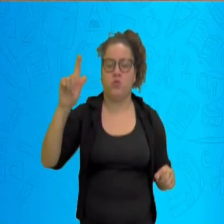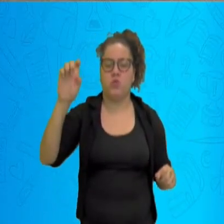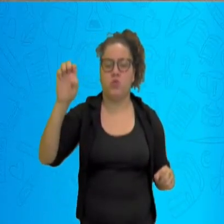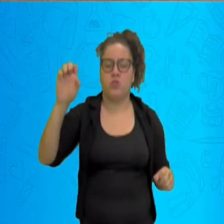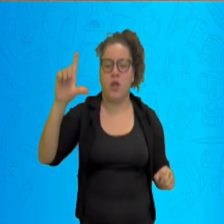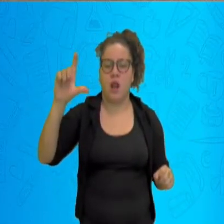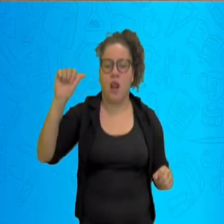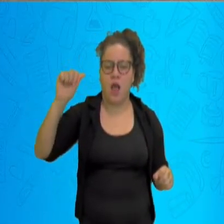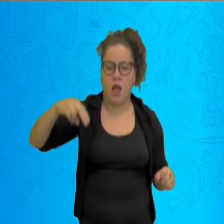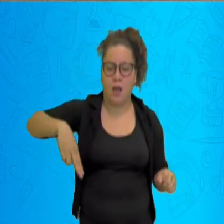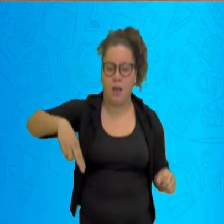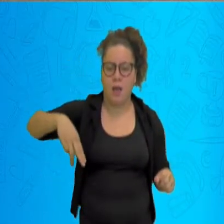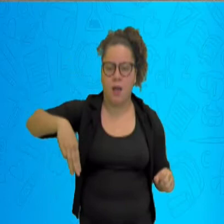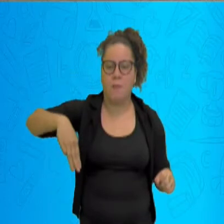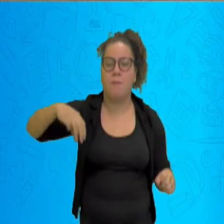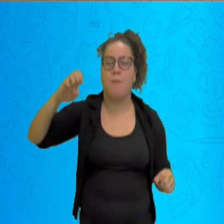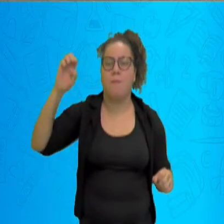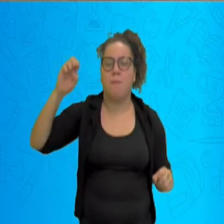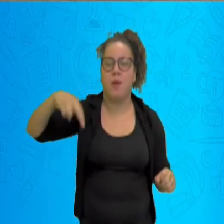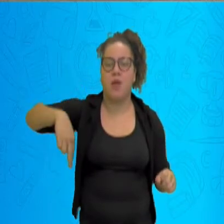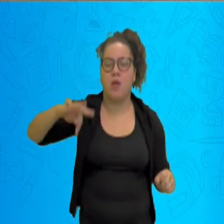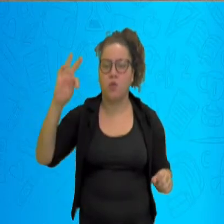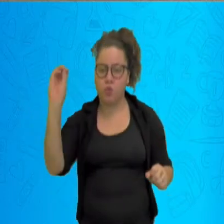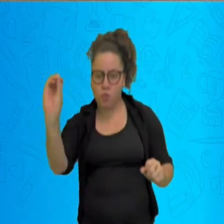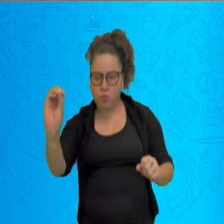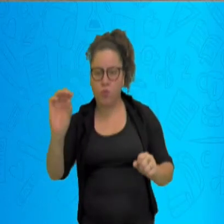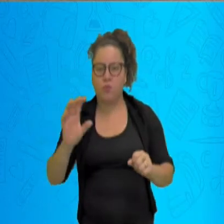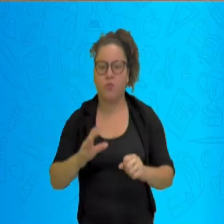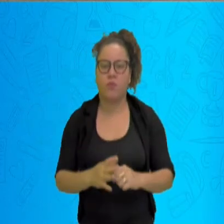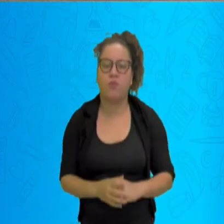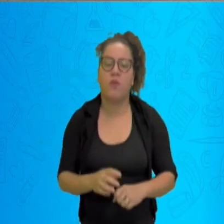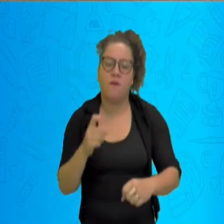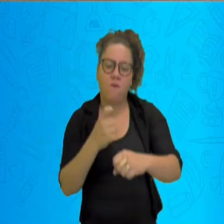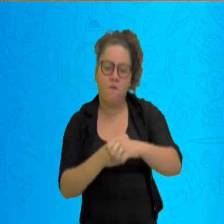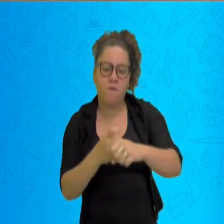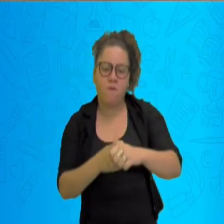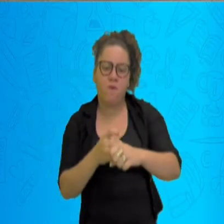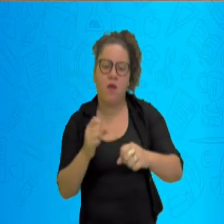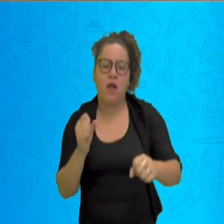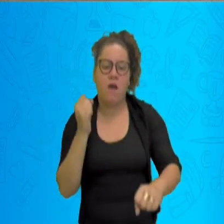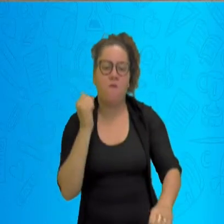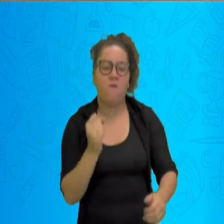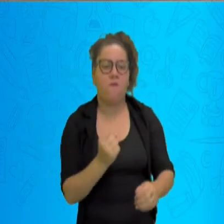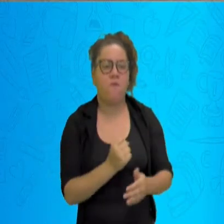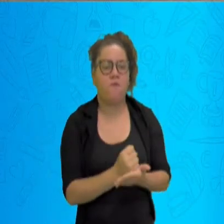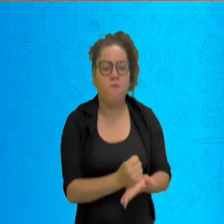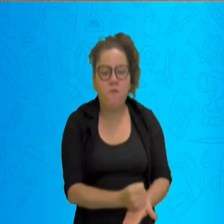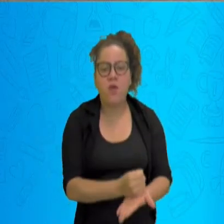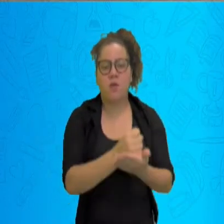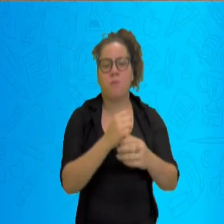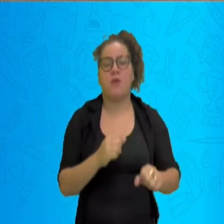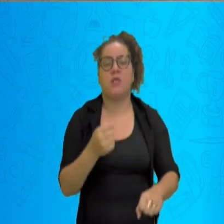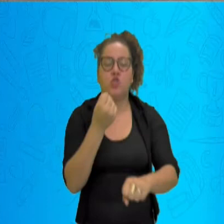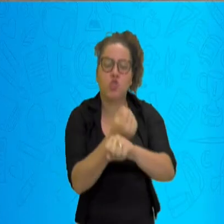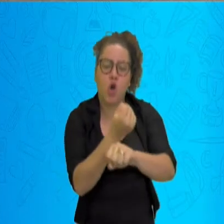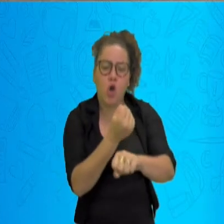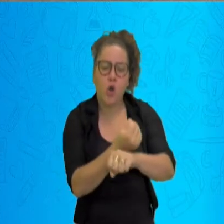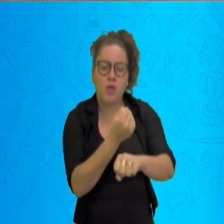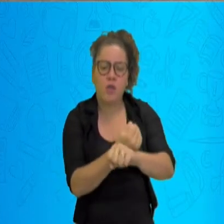congelamento. Nós só conseguimos que a água fique firme, fique sólida, se ela passar pelo processo